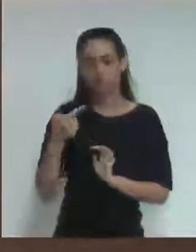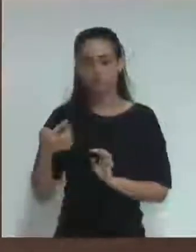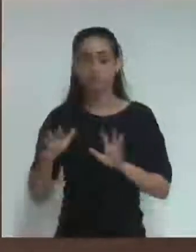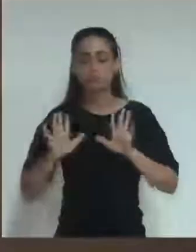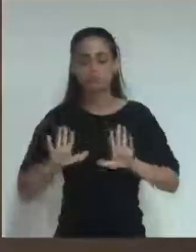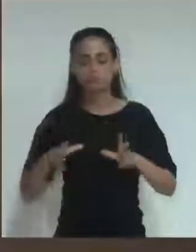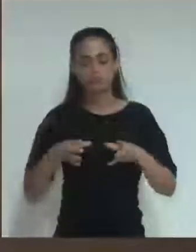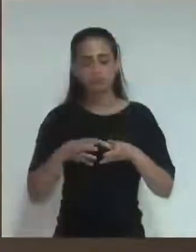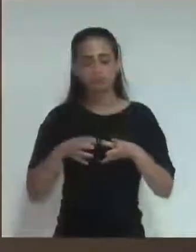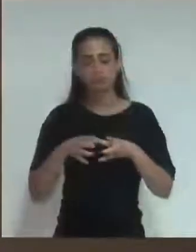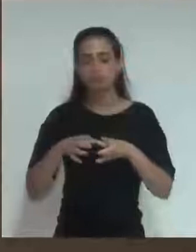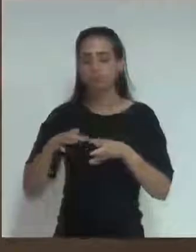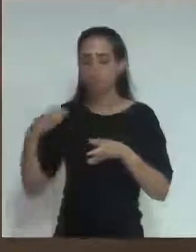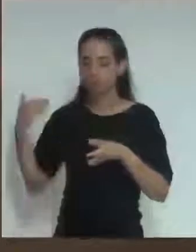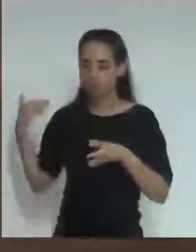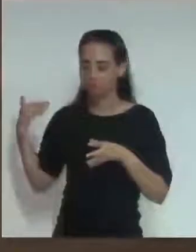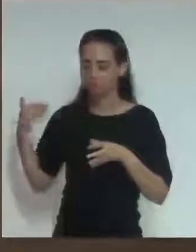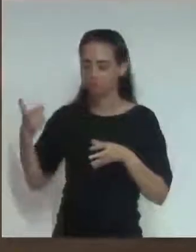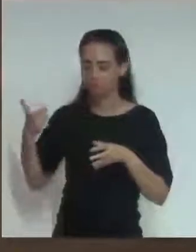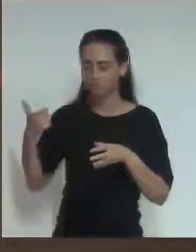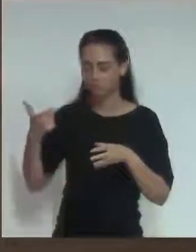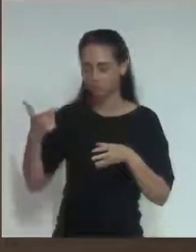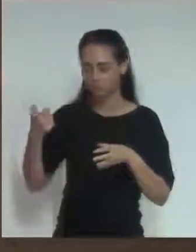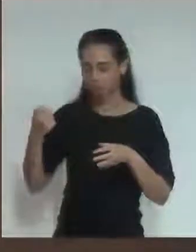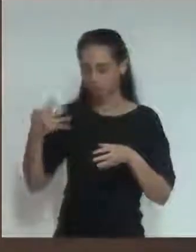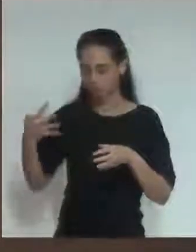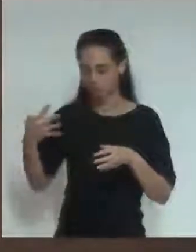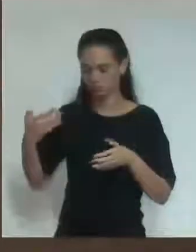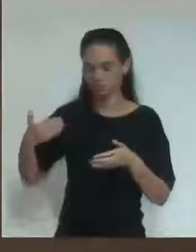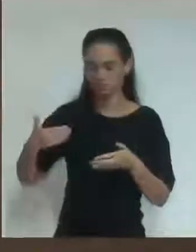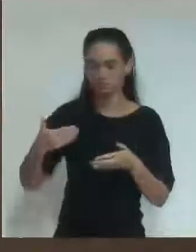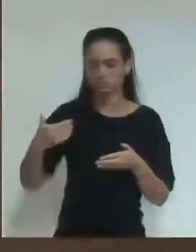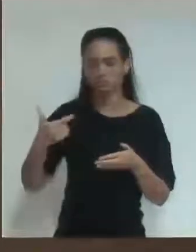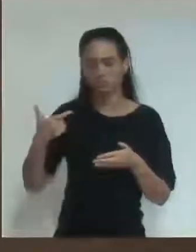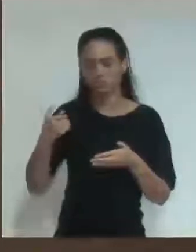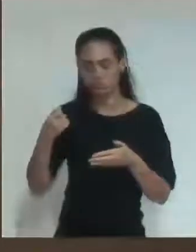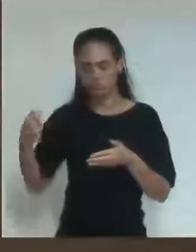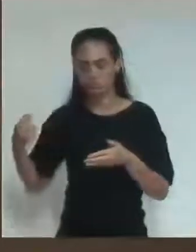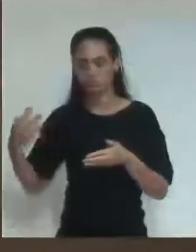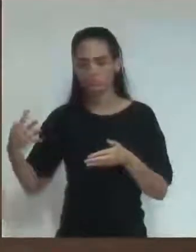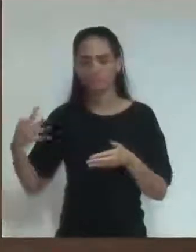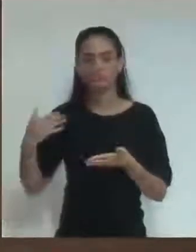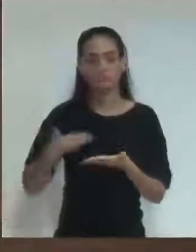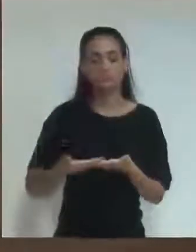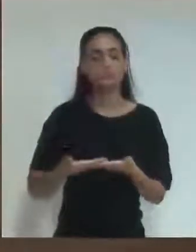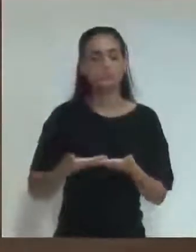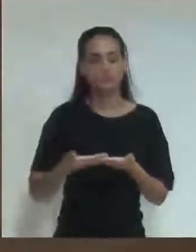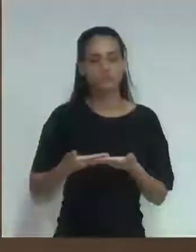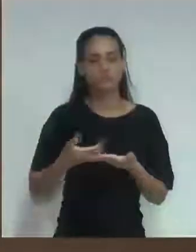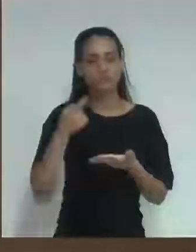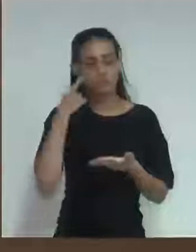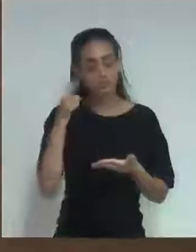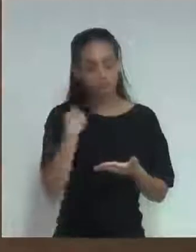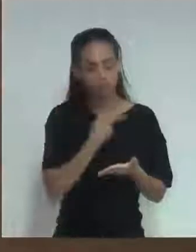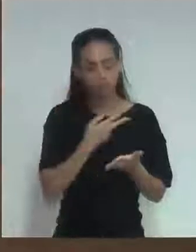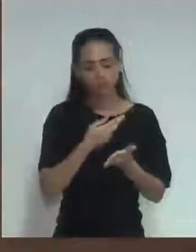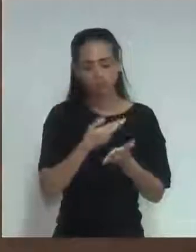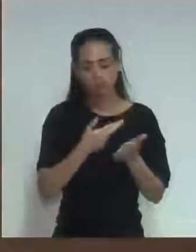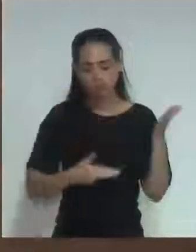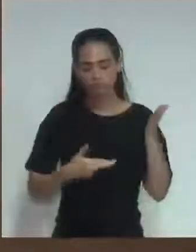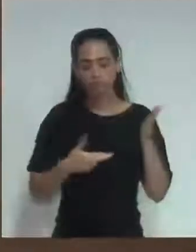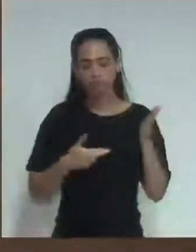todo. Foi estabelecido desde 2004. Então, um dos pontos que eu levei em consideração é que as contas pioraram nos últimos